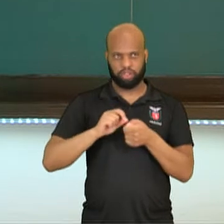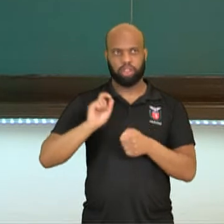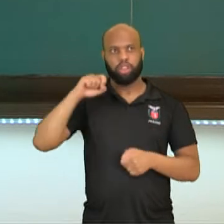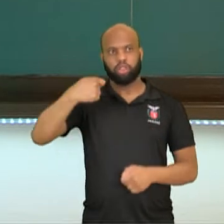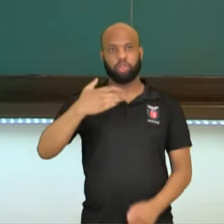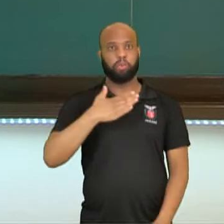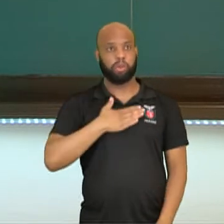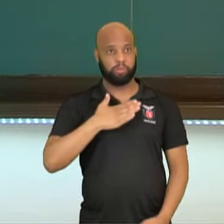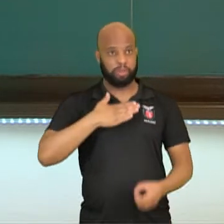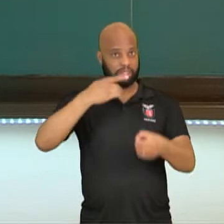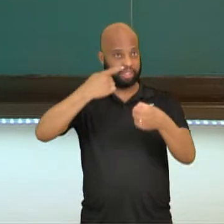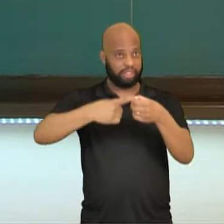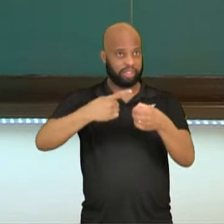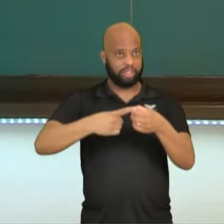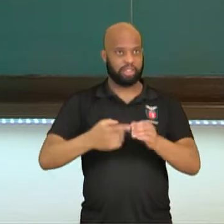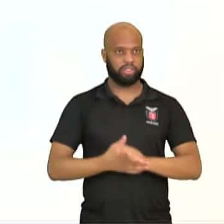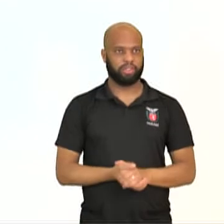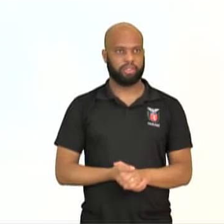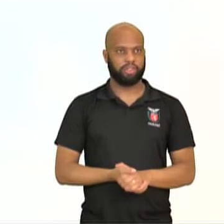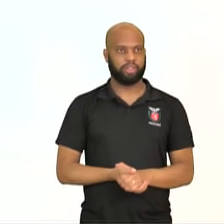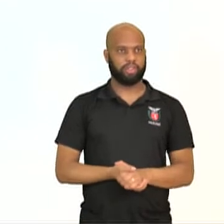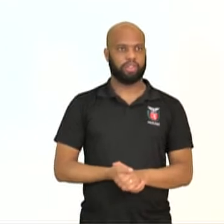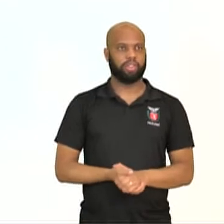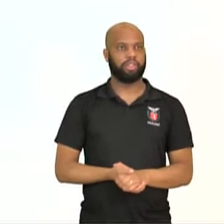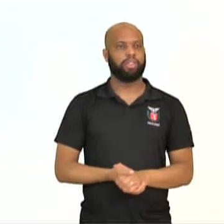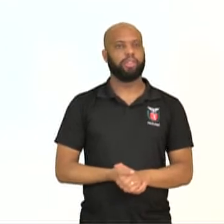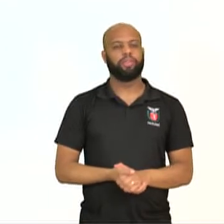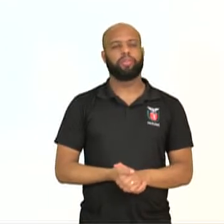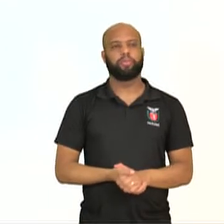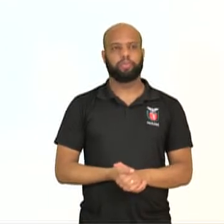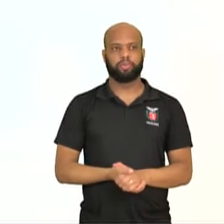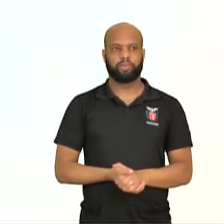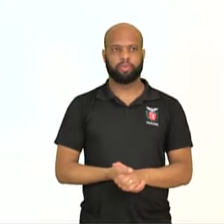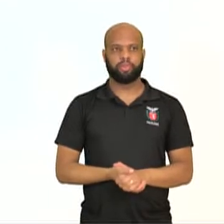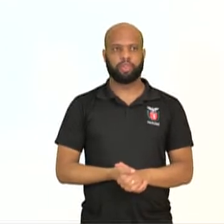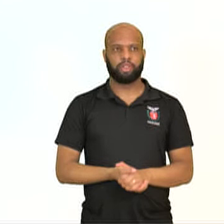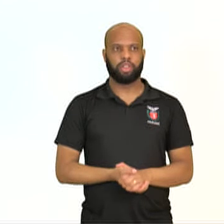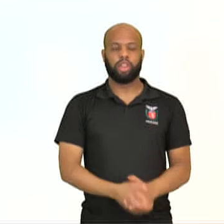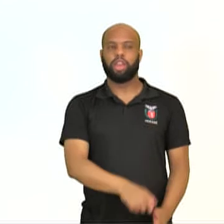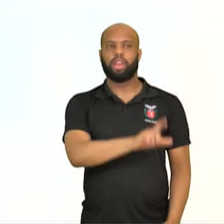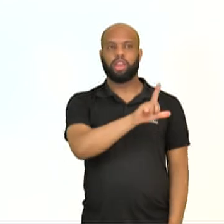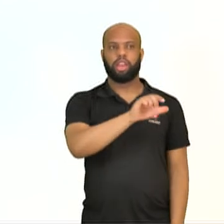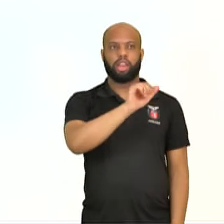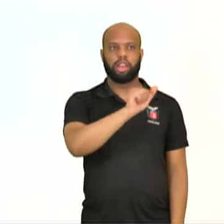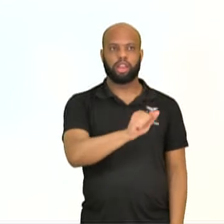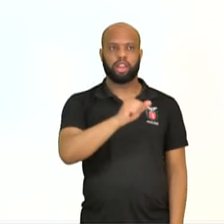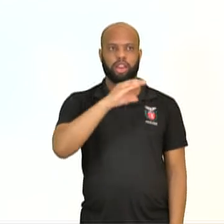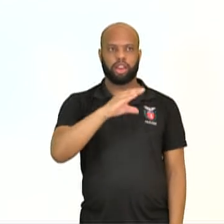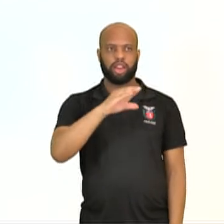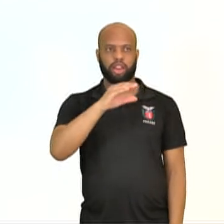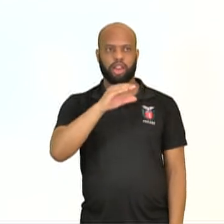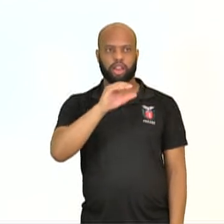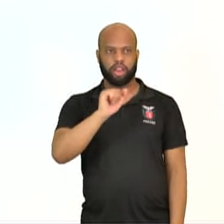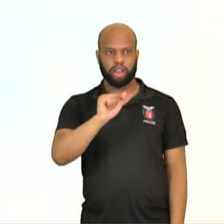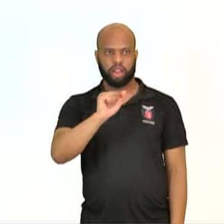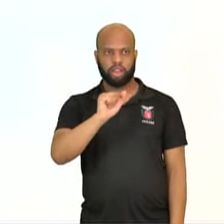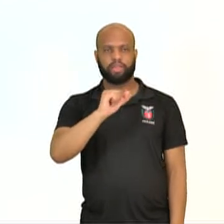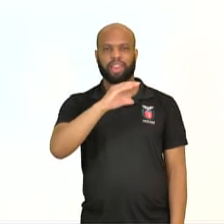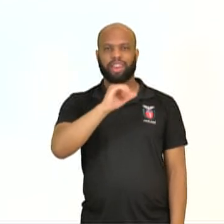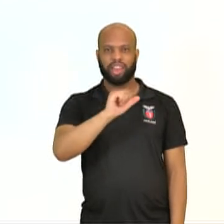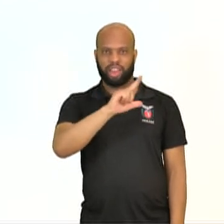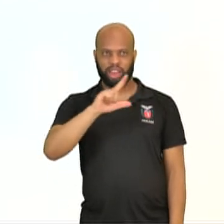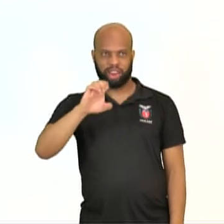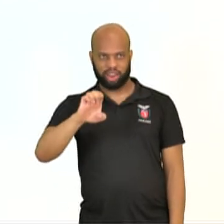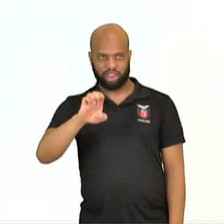da minha cidade. Olha lá, ó. La calle 15 de novembro.